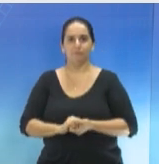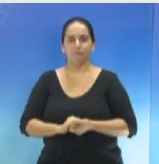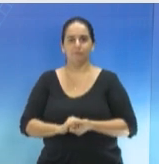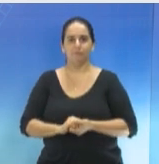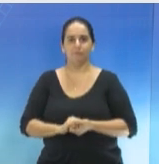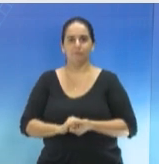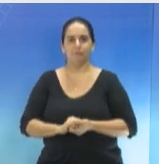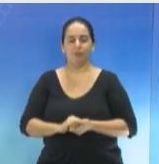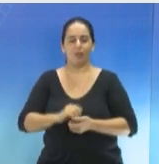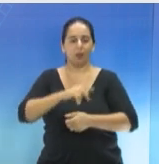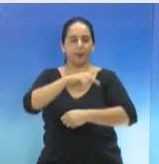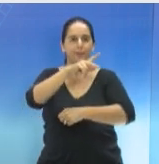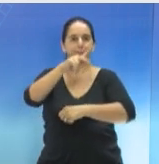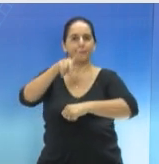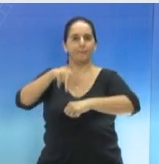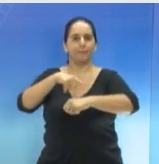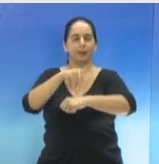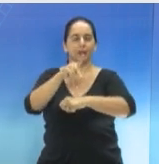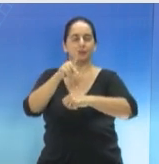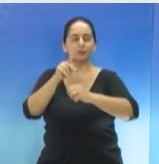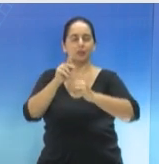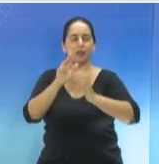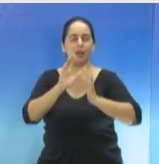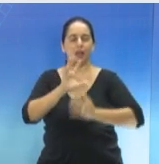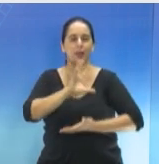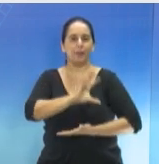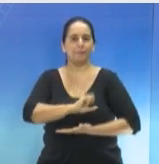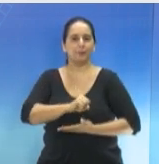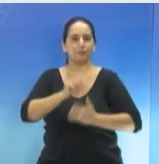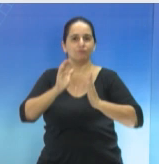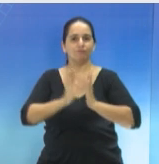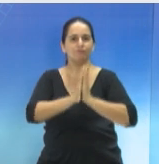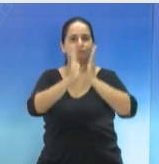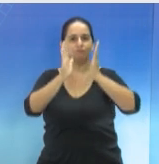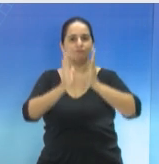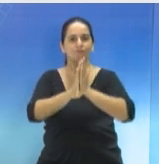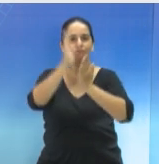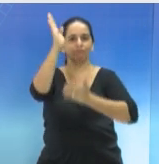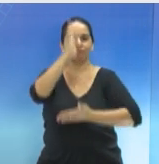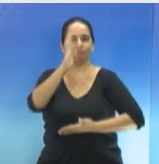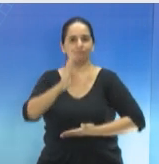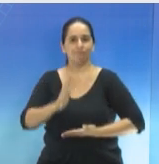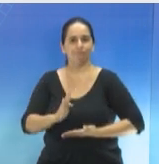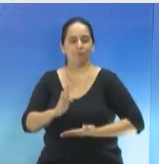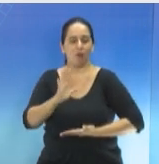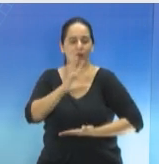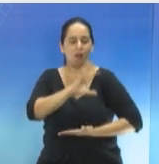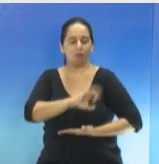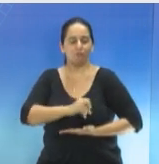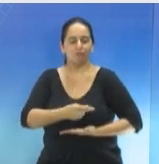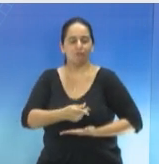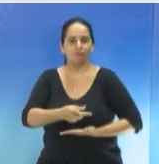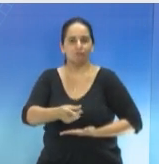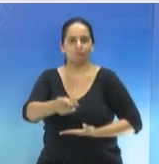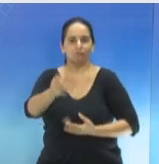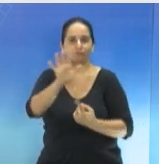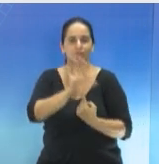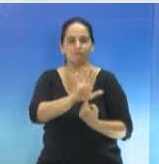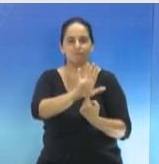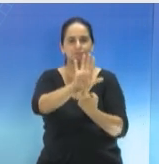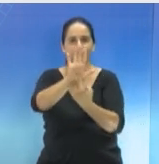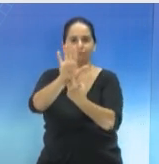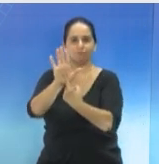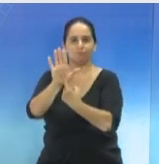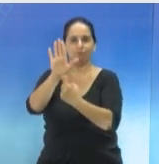Ó pátria amada, idolatrada, salve, salve, Brasil! De amor eterno seja símbolo